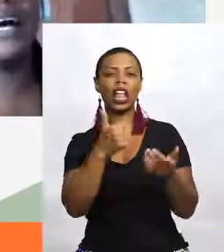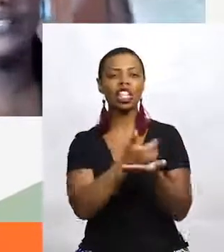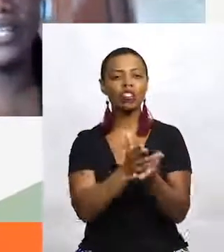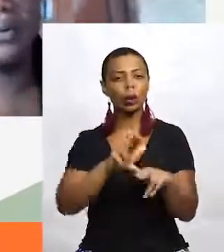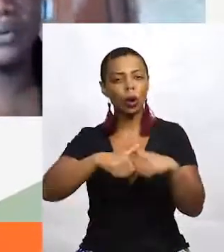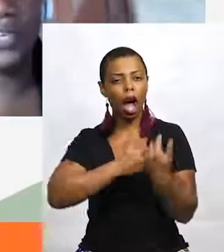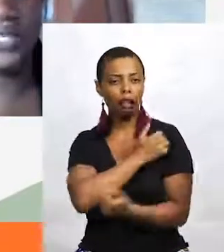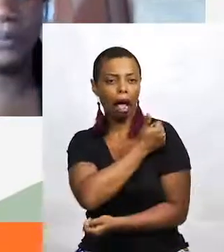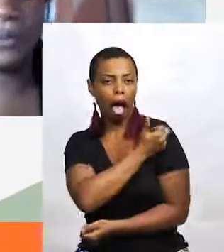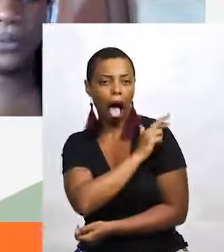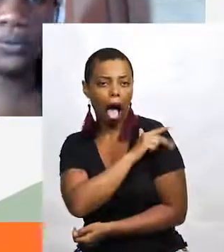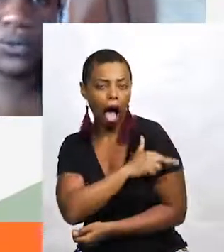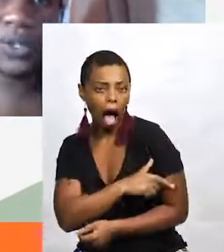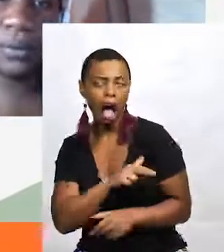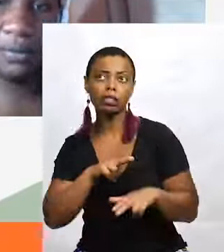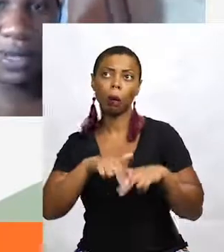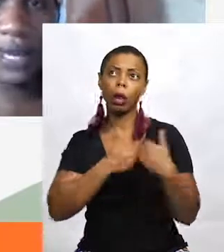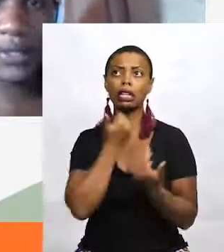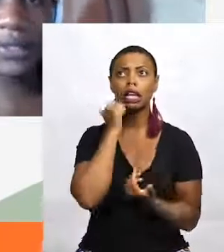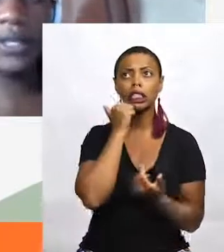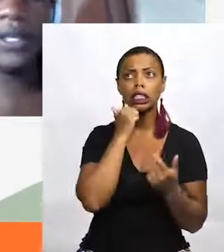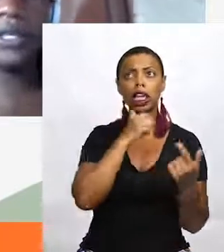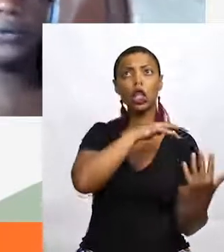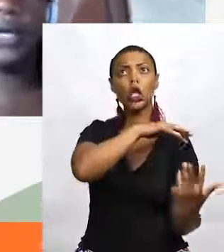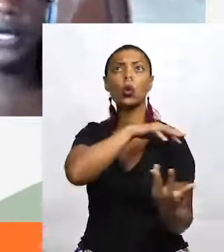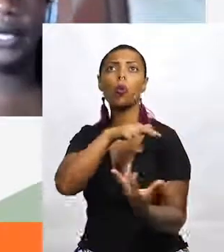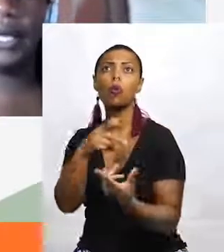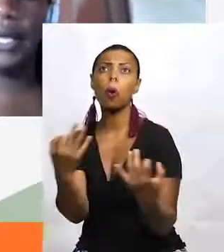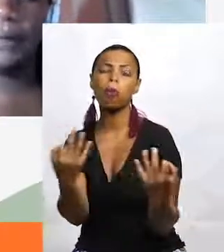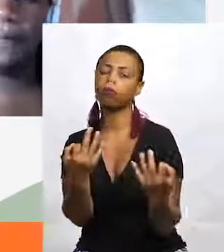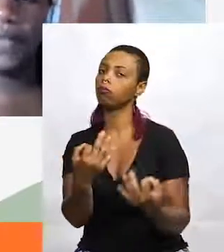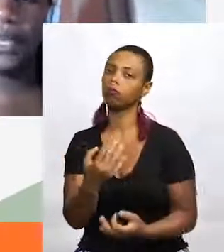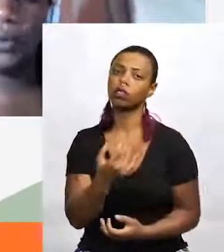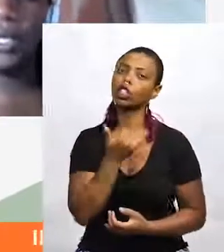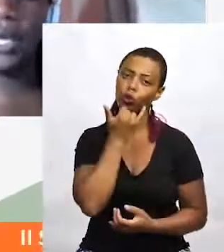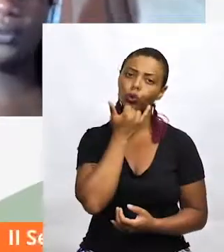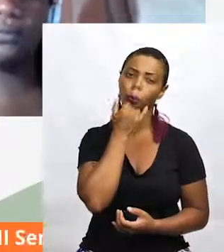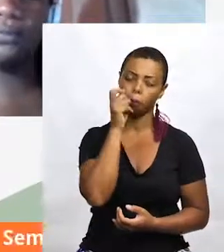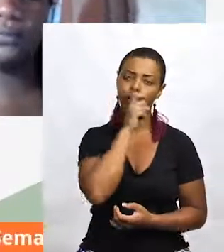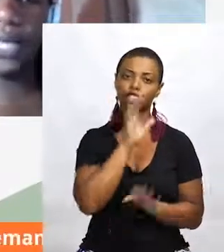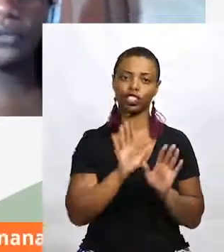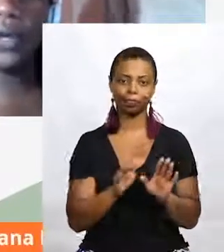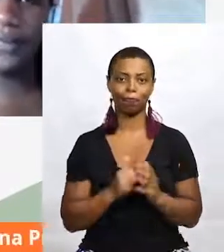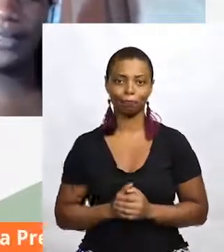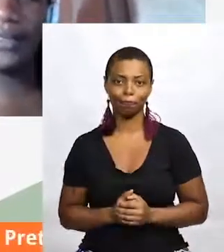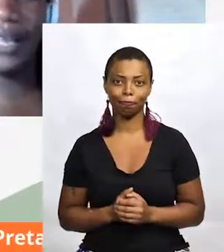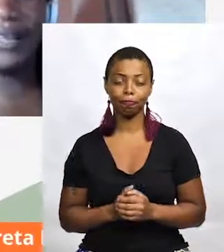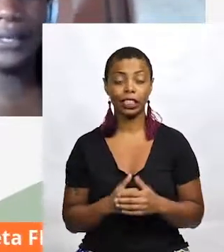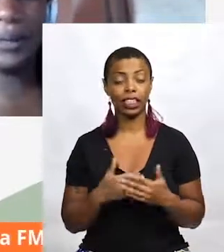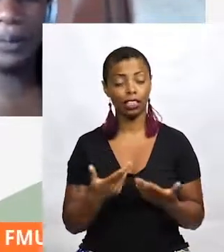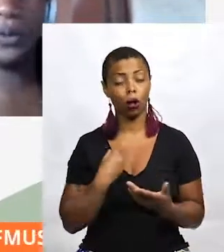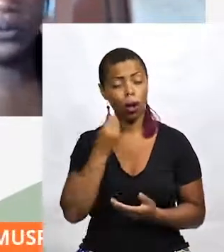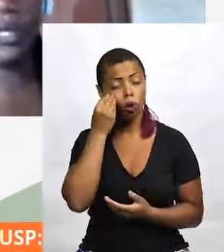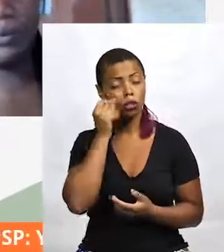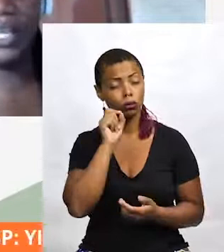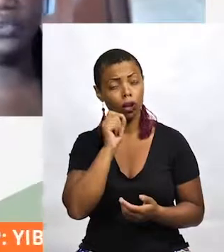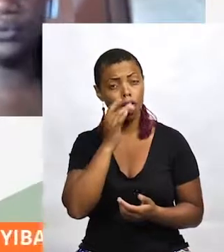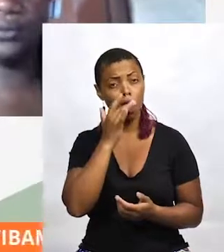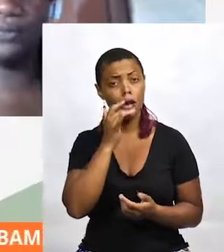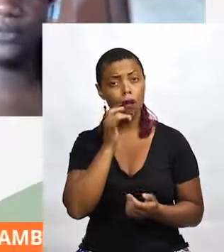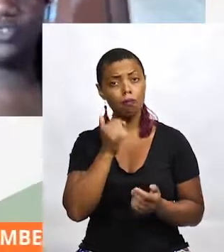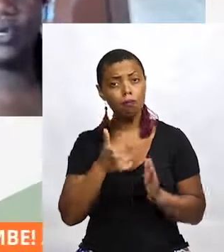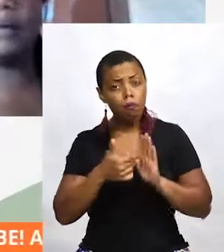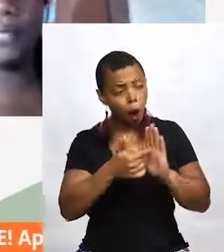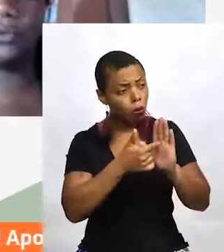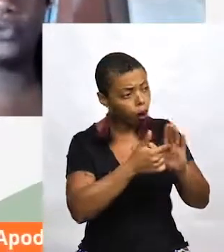que a humanidade tem para oferecer para o mundo, isso é uma falácia. Então, o que eu tento atentar, o que eu